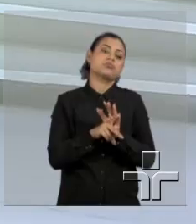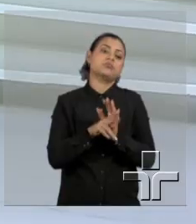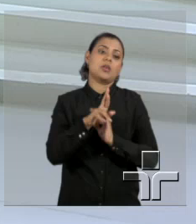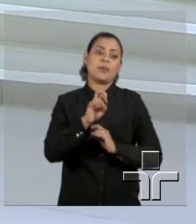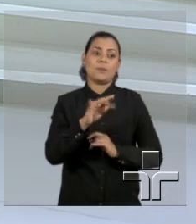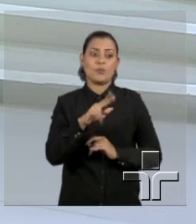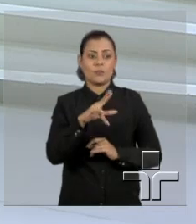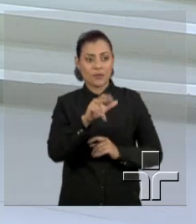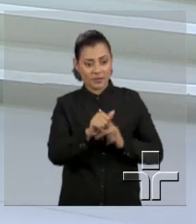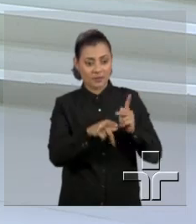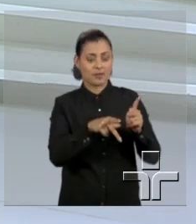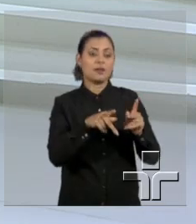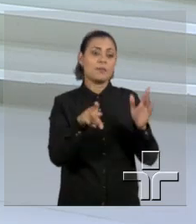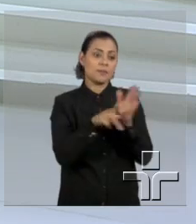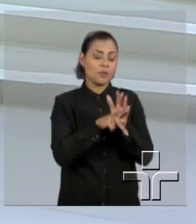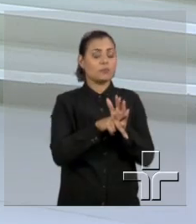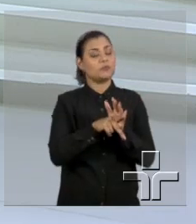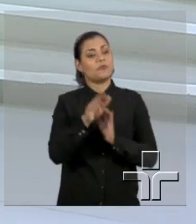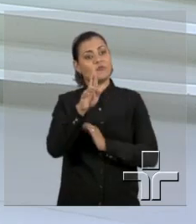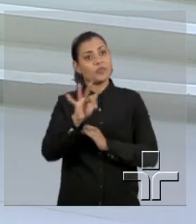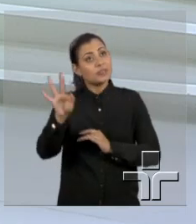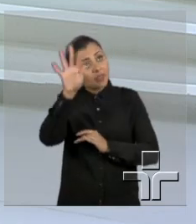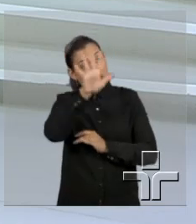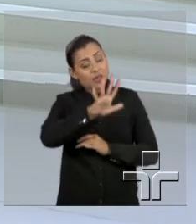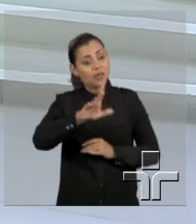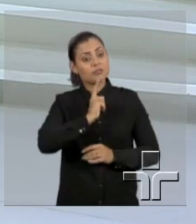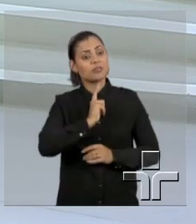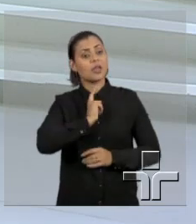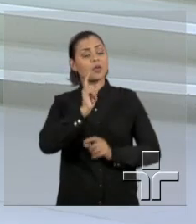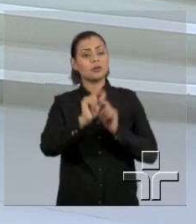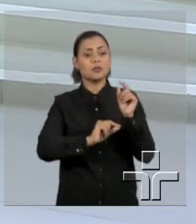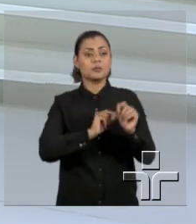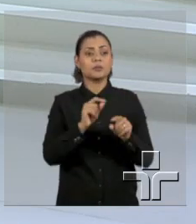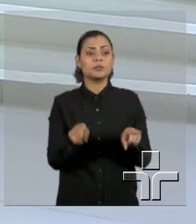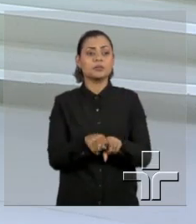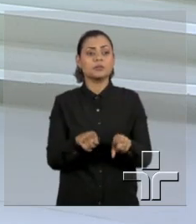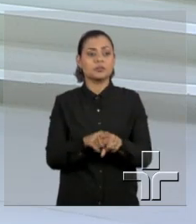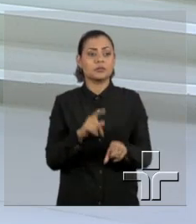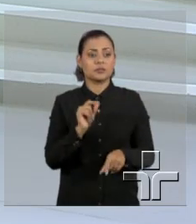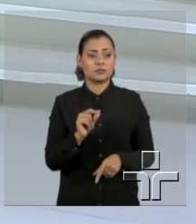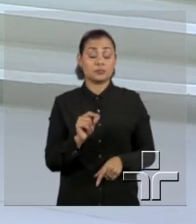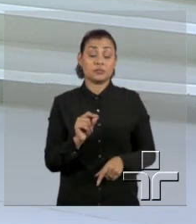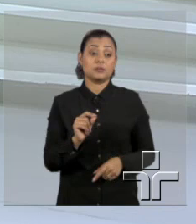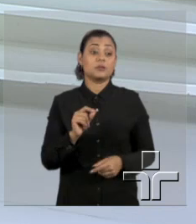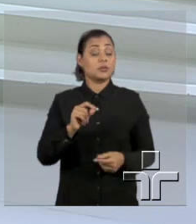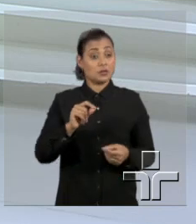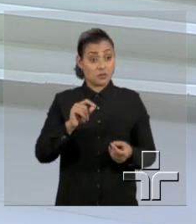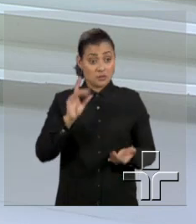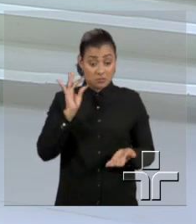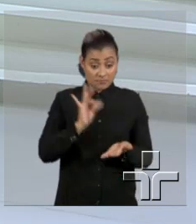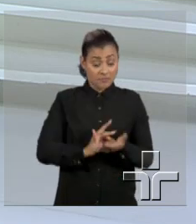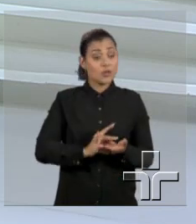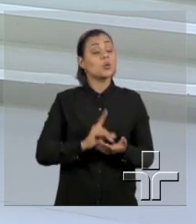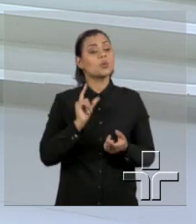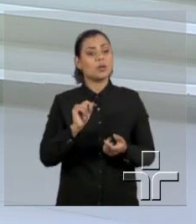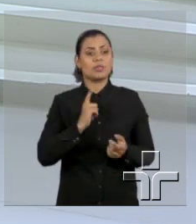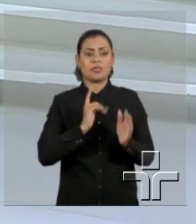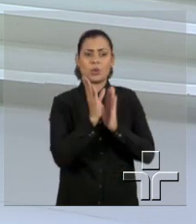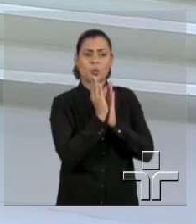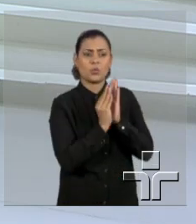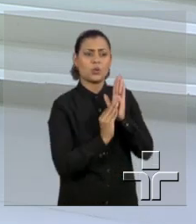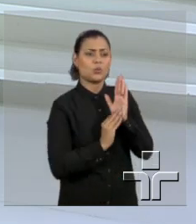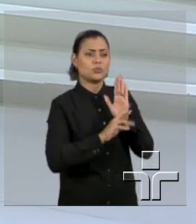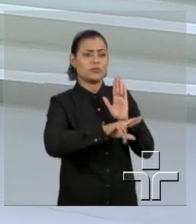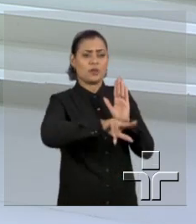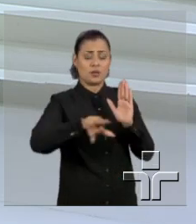Brasil, constitui-se em Estado Democrático de Direito. E esse Estado Democrático de Direito tem muitos conteúdos.